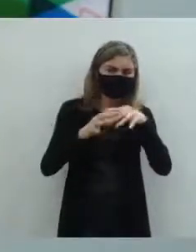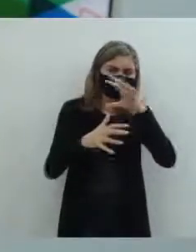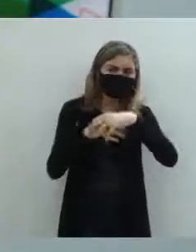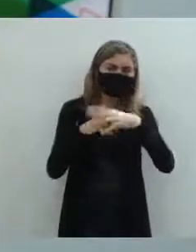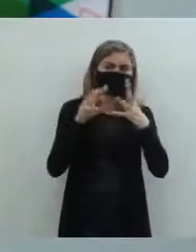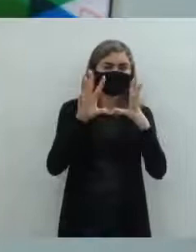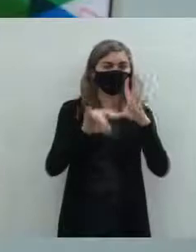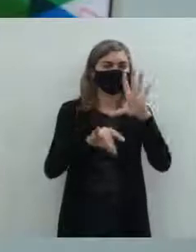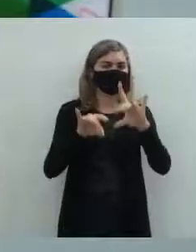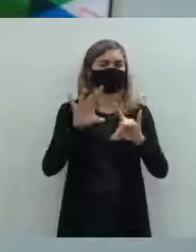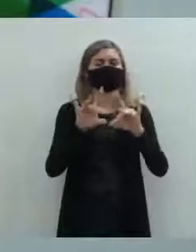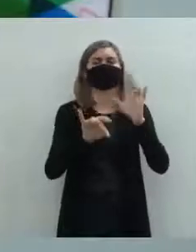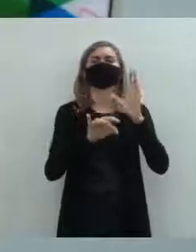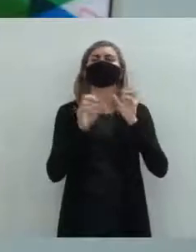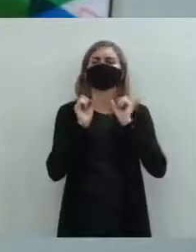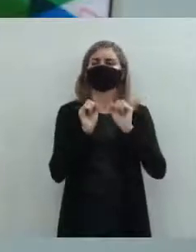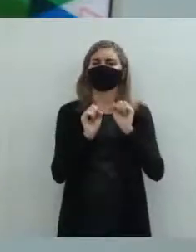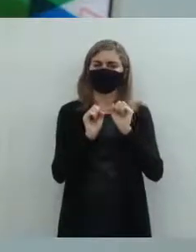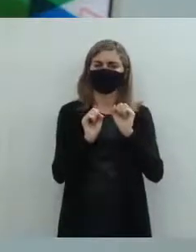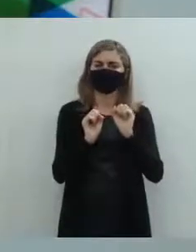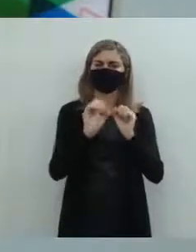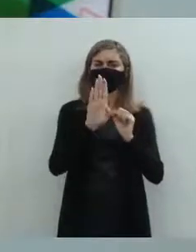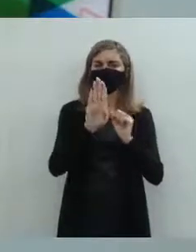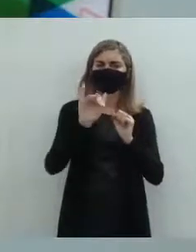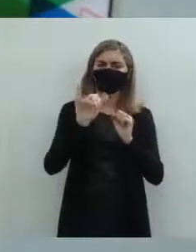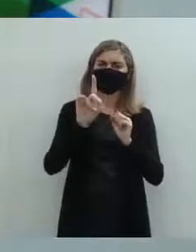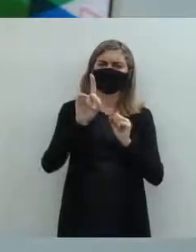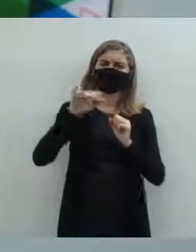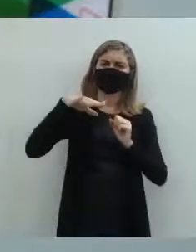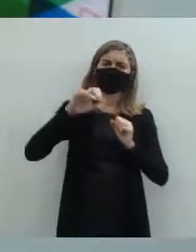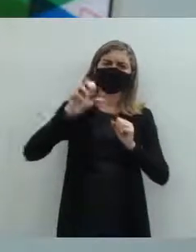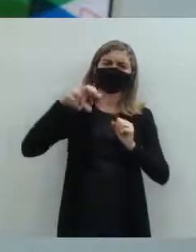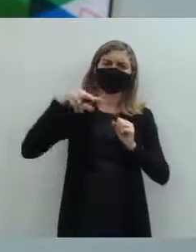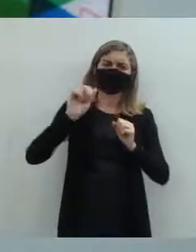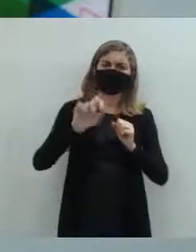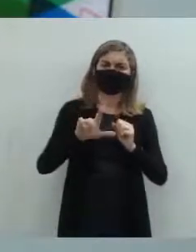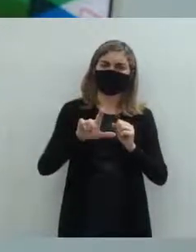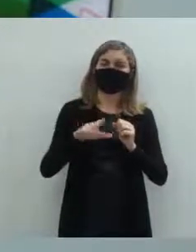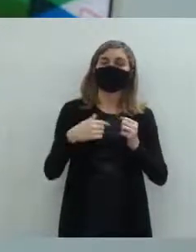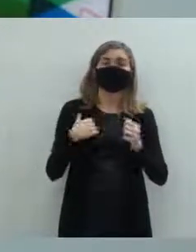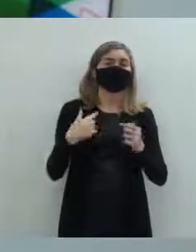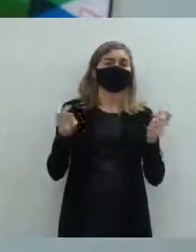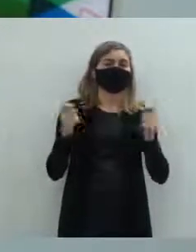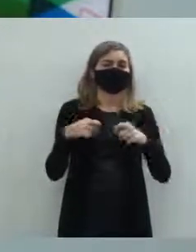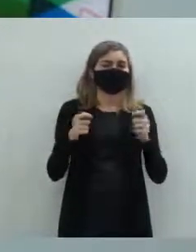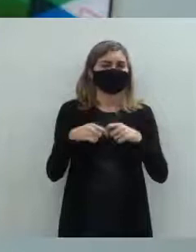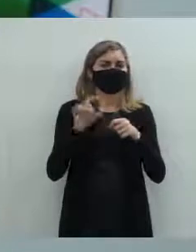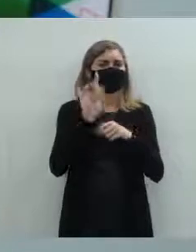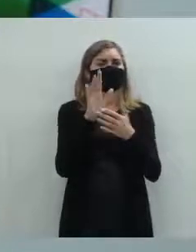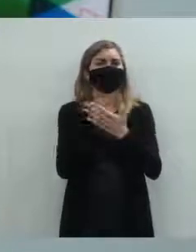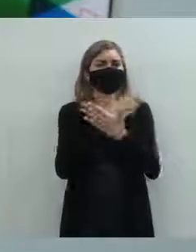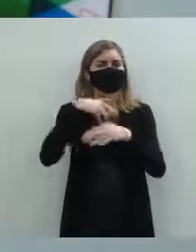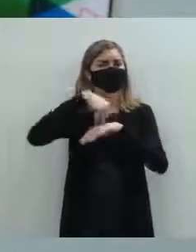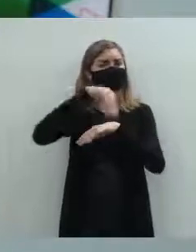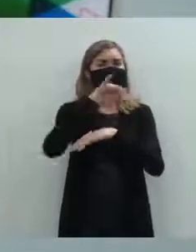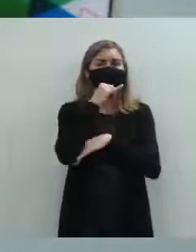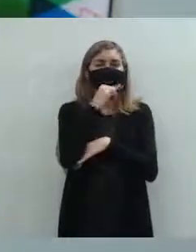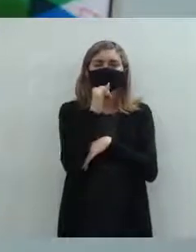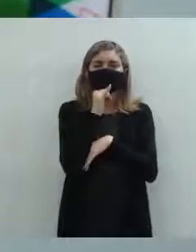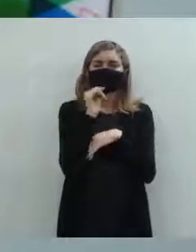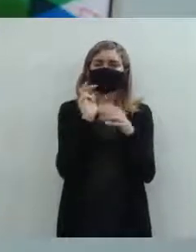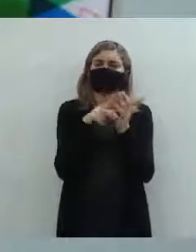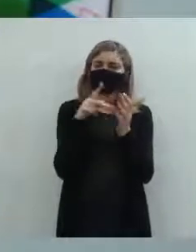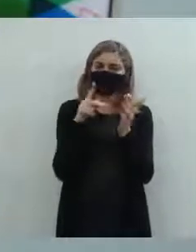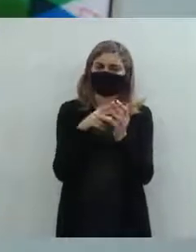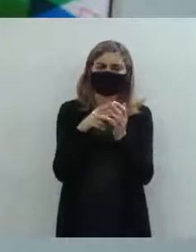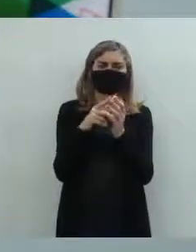apalpá-los, pegá-los. O bidimensional e o unidimensional, a gente deu só alguns exemplos, mas na realidade